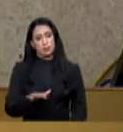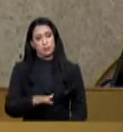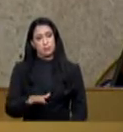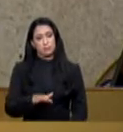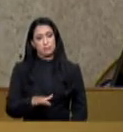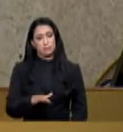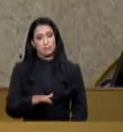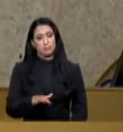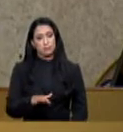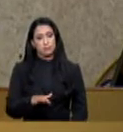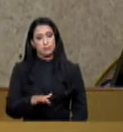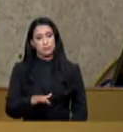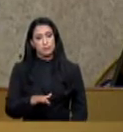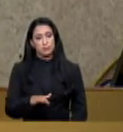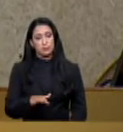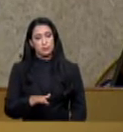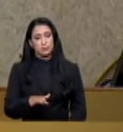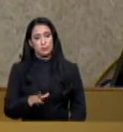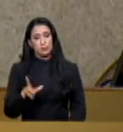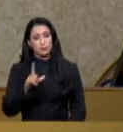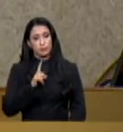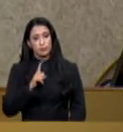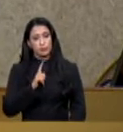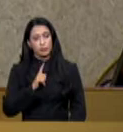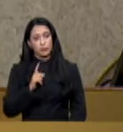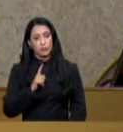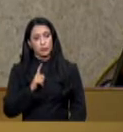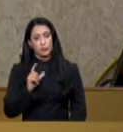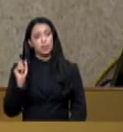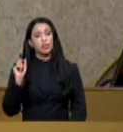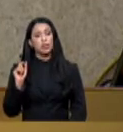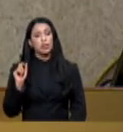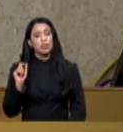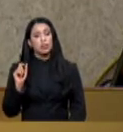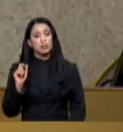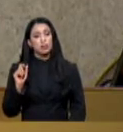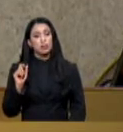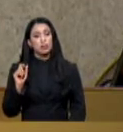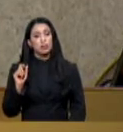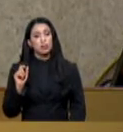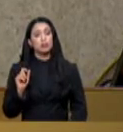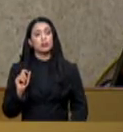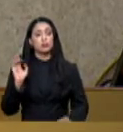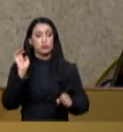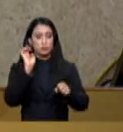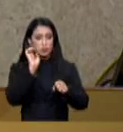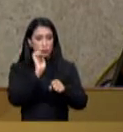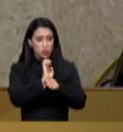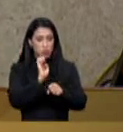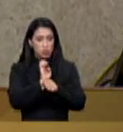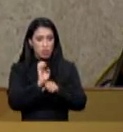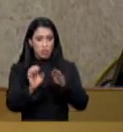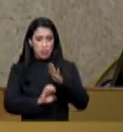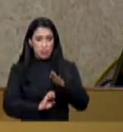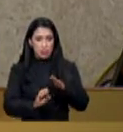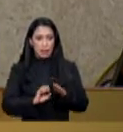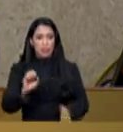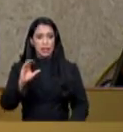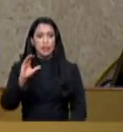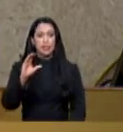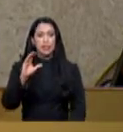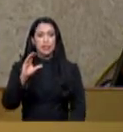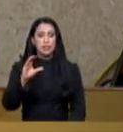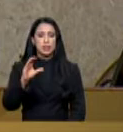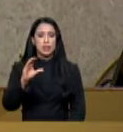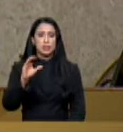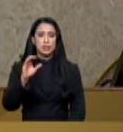a prestação de serviços nas chamadas companhias estaduais de saneamento, SESB,